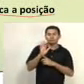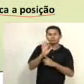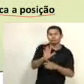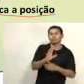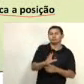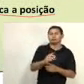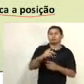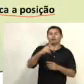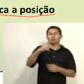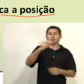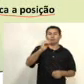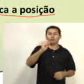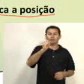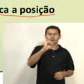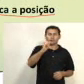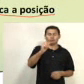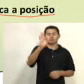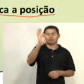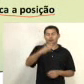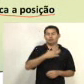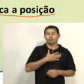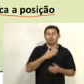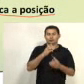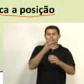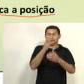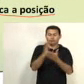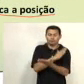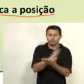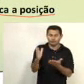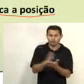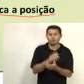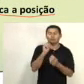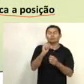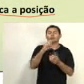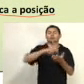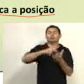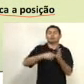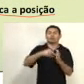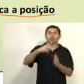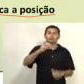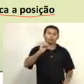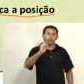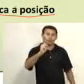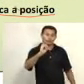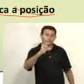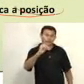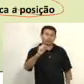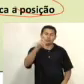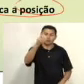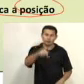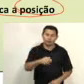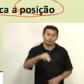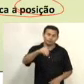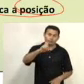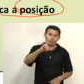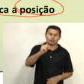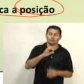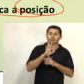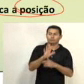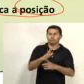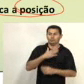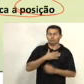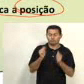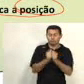a posição, tá, da minha distribuição. O que é posição, pessoal? É justamente a média posiciona